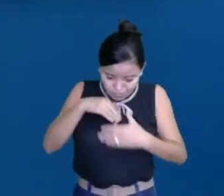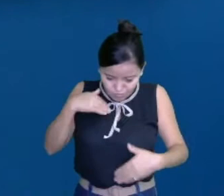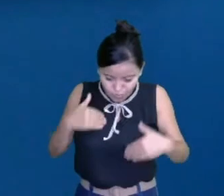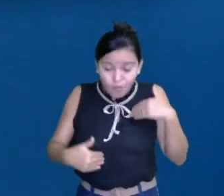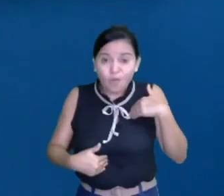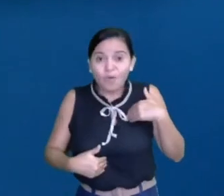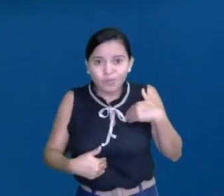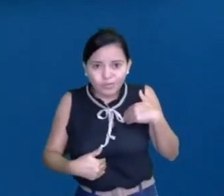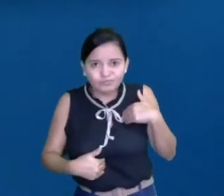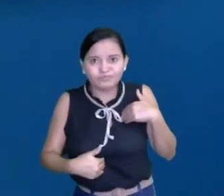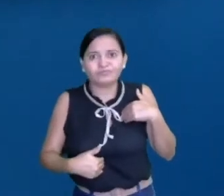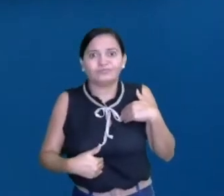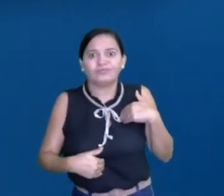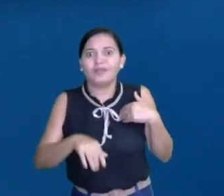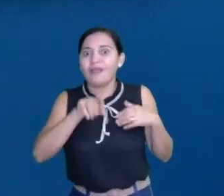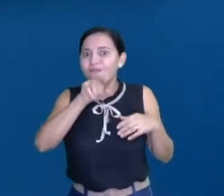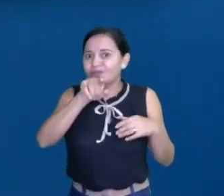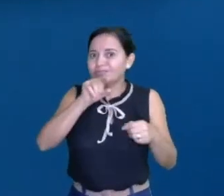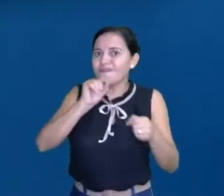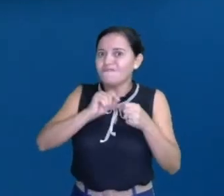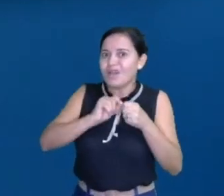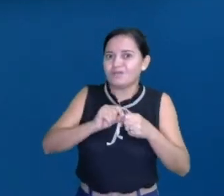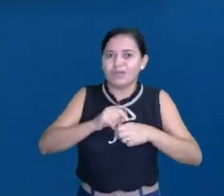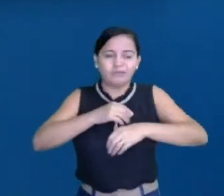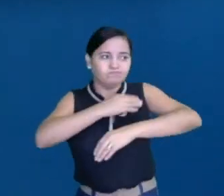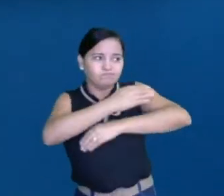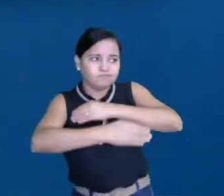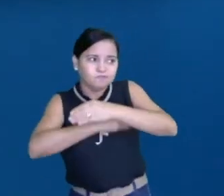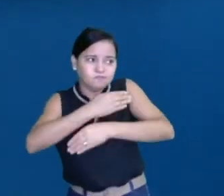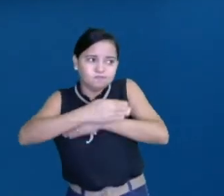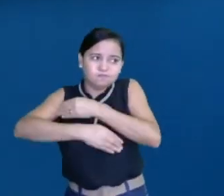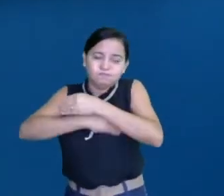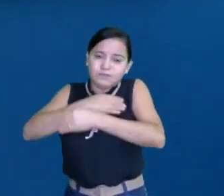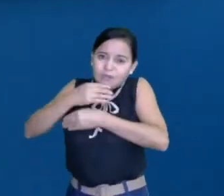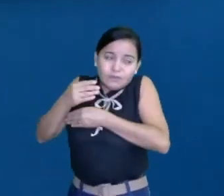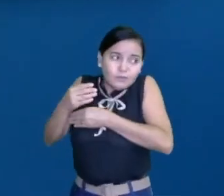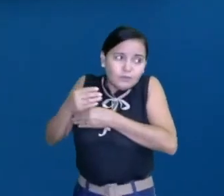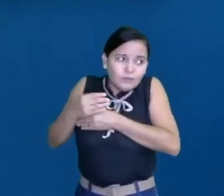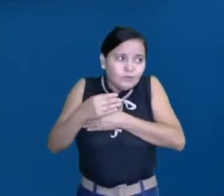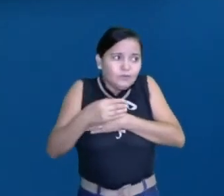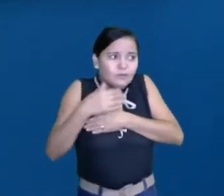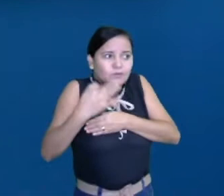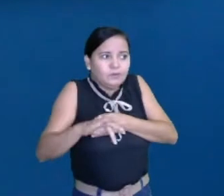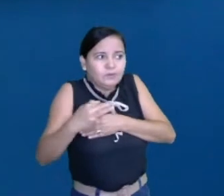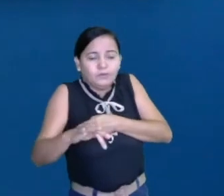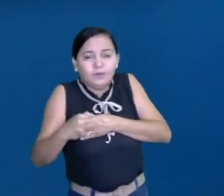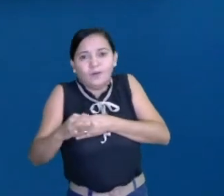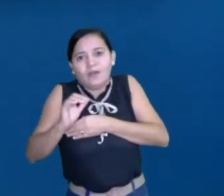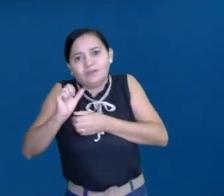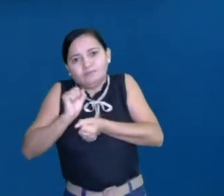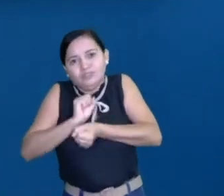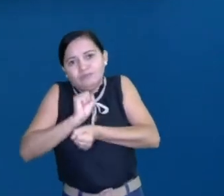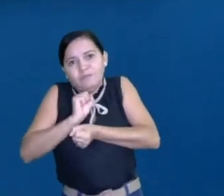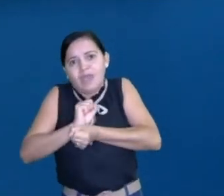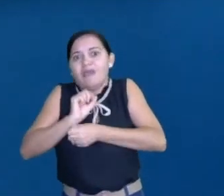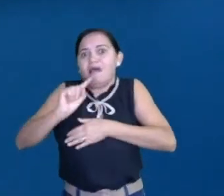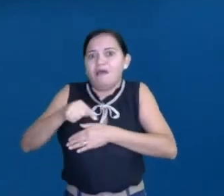Você engessa o braço, imobiliza ele e espera alguns dias, algumas semanas para ficar curado. Mas o que